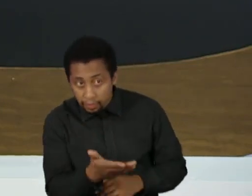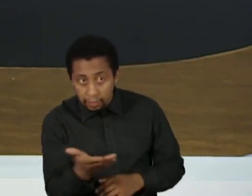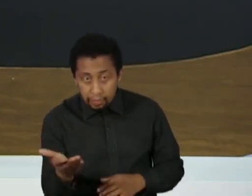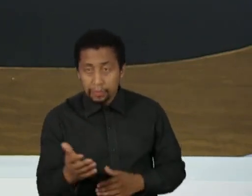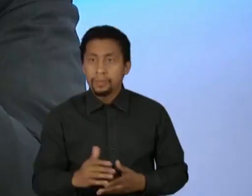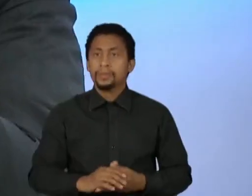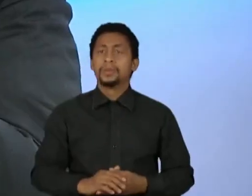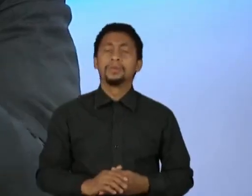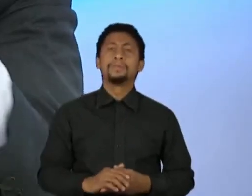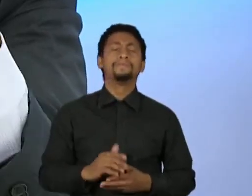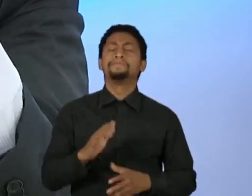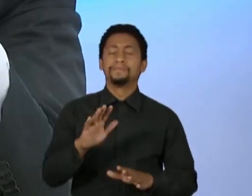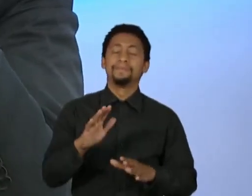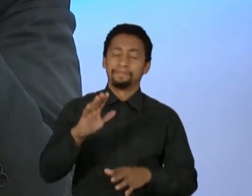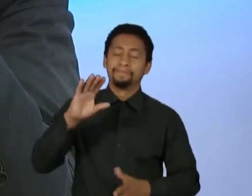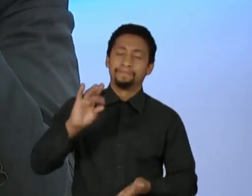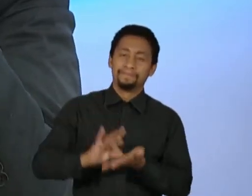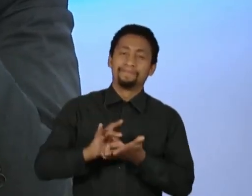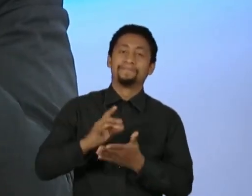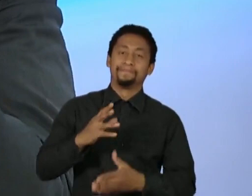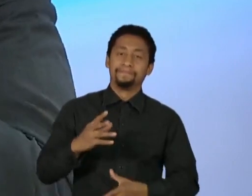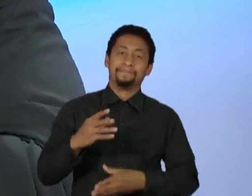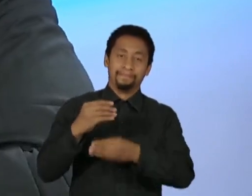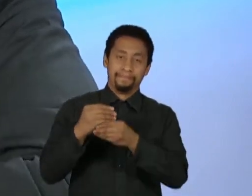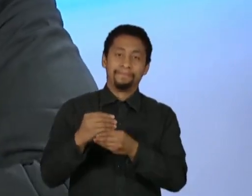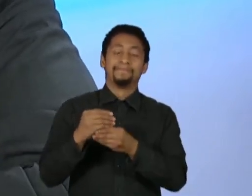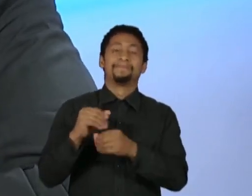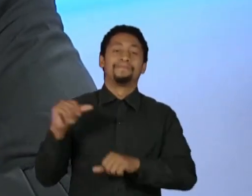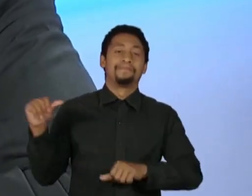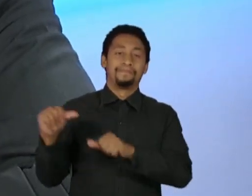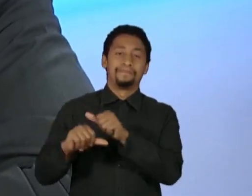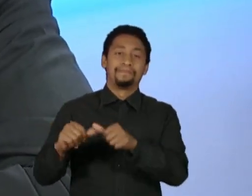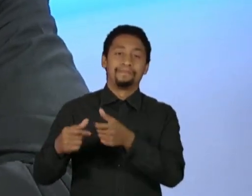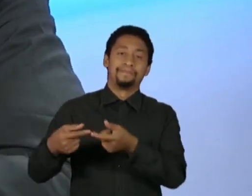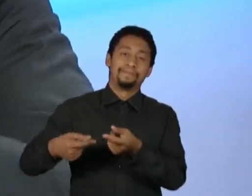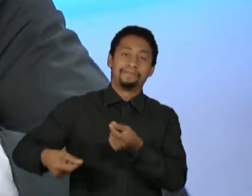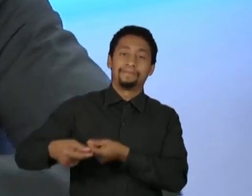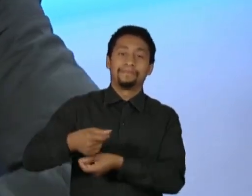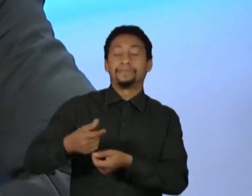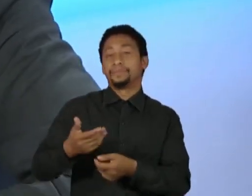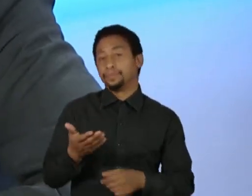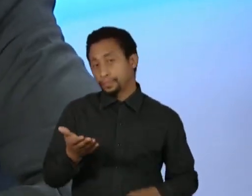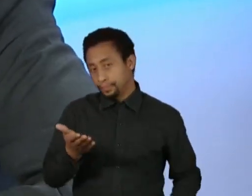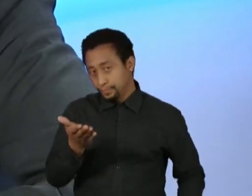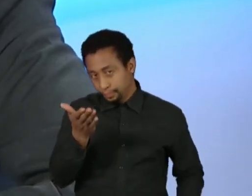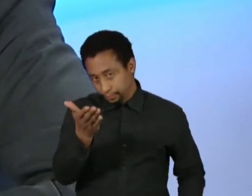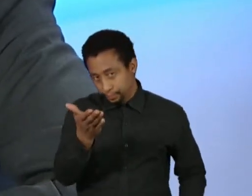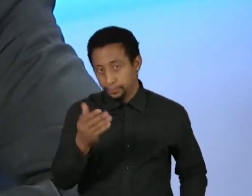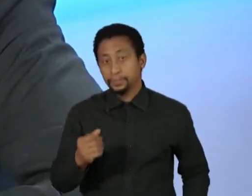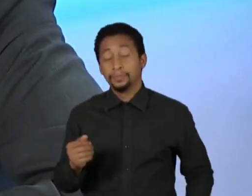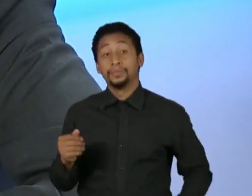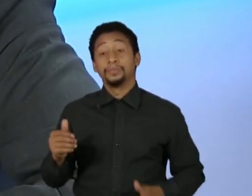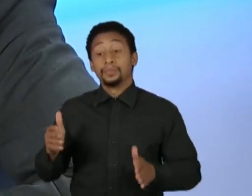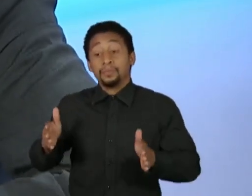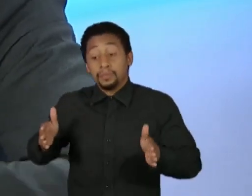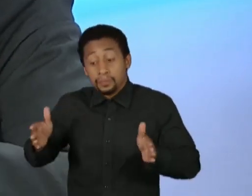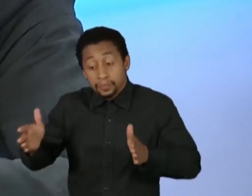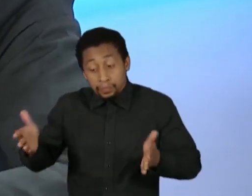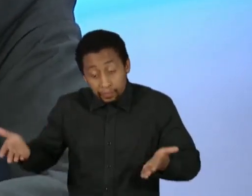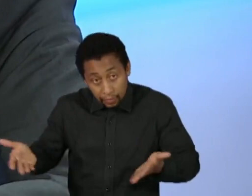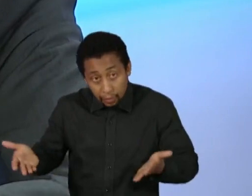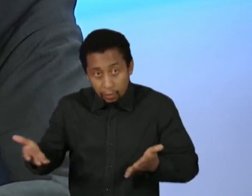é complementar um pouco também na no gancho de Economia se orver esse momento atual como